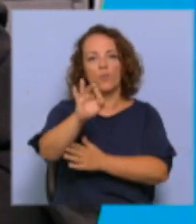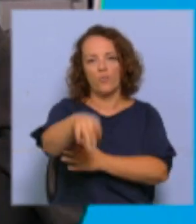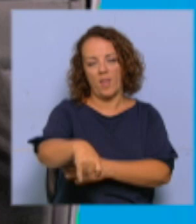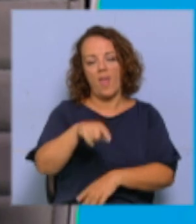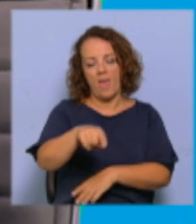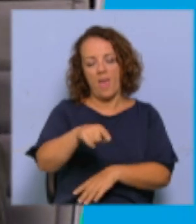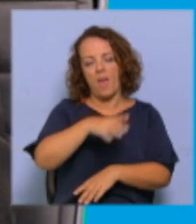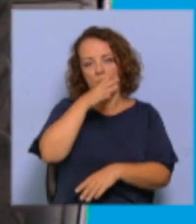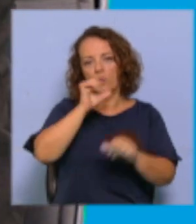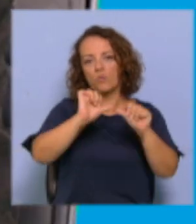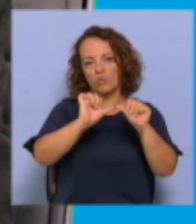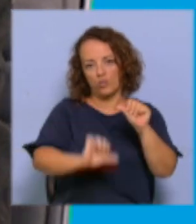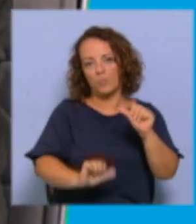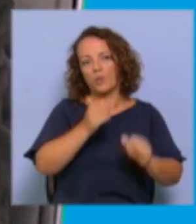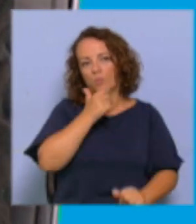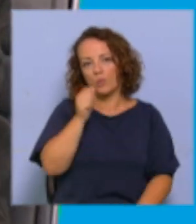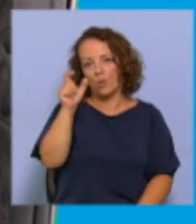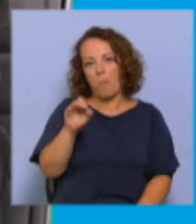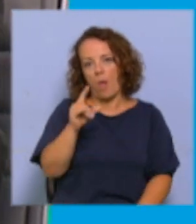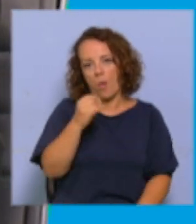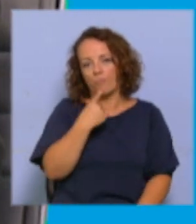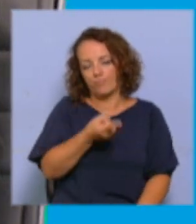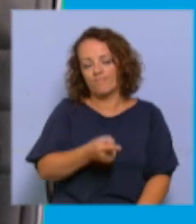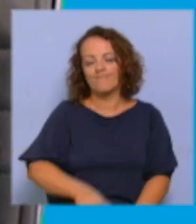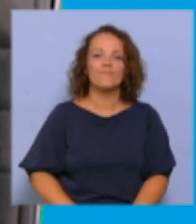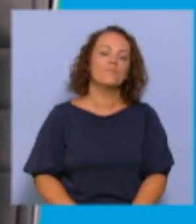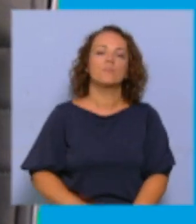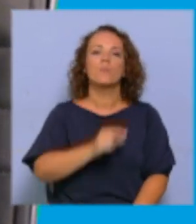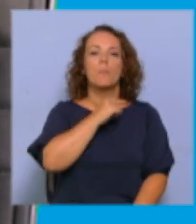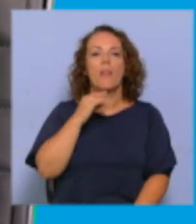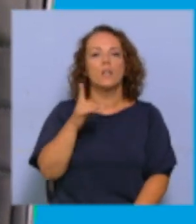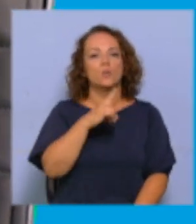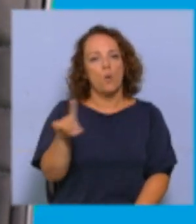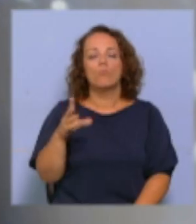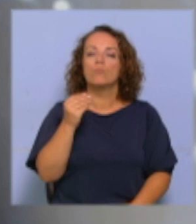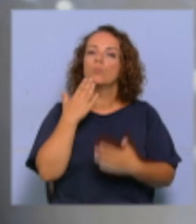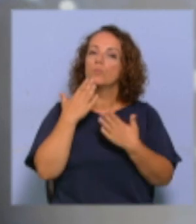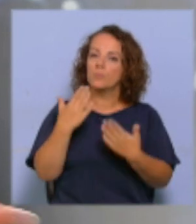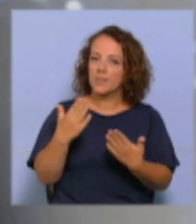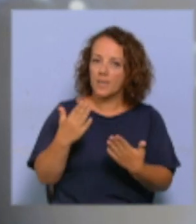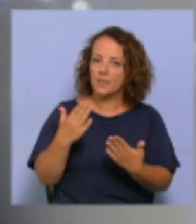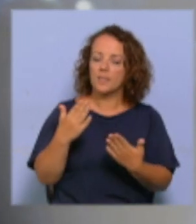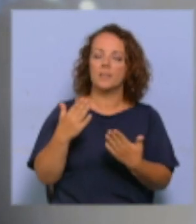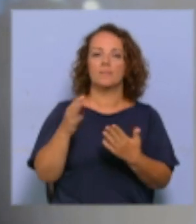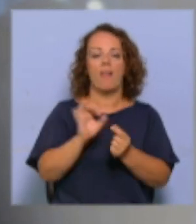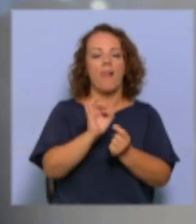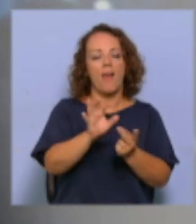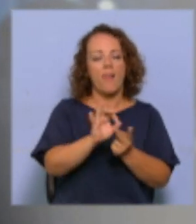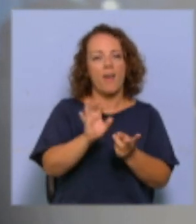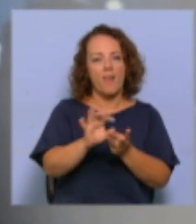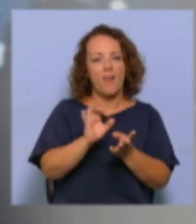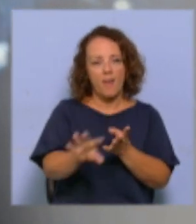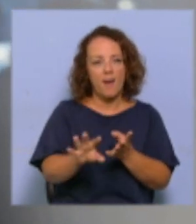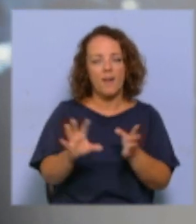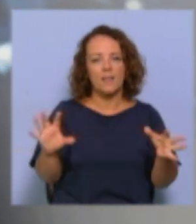este o testemunho muito bonito que Paulo nos deixou. Padre João, agradeço-lhe ter as pistas que deixou para